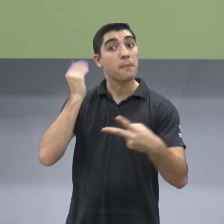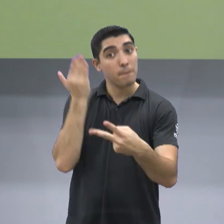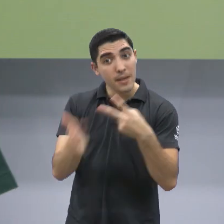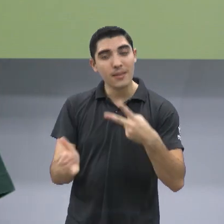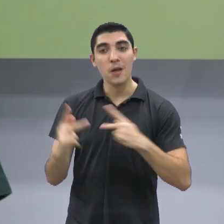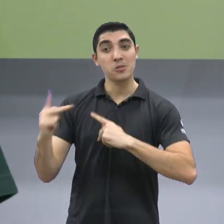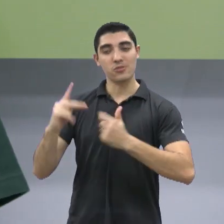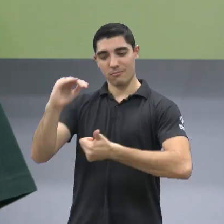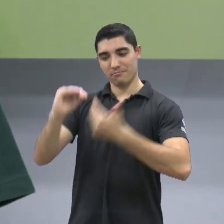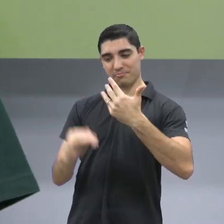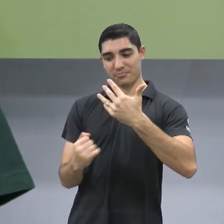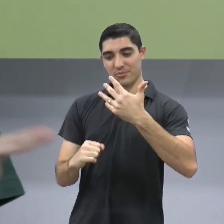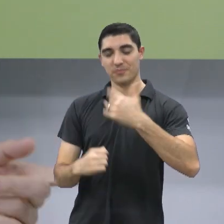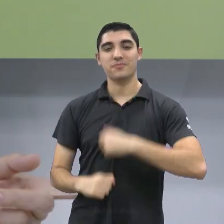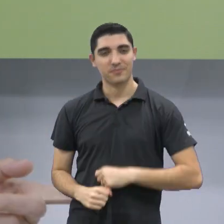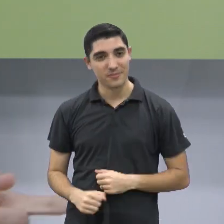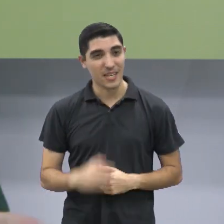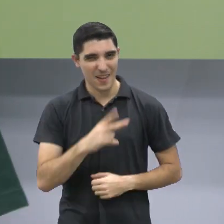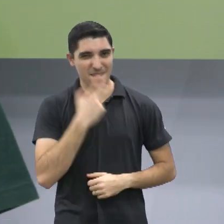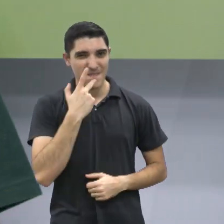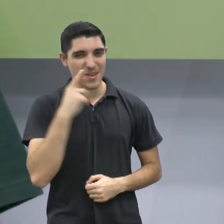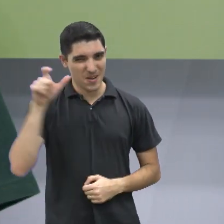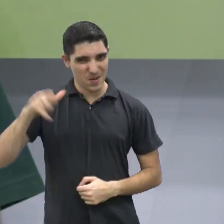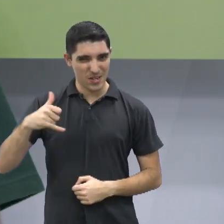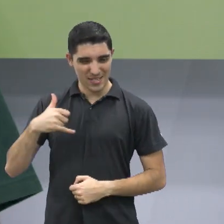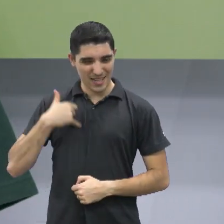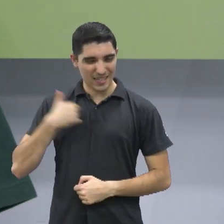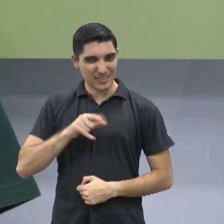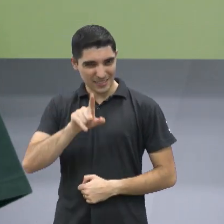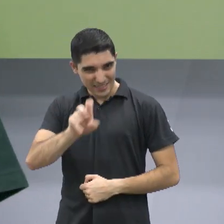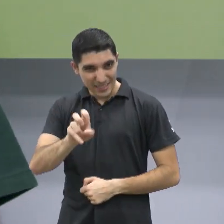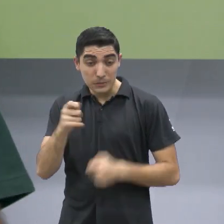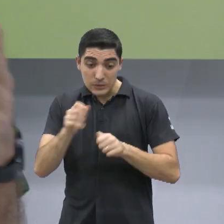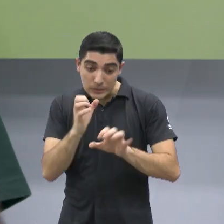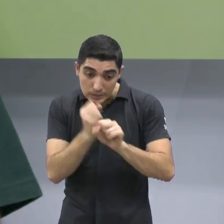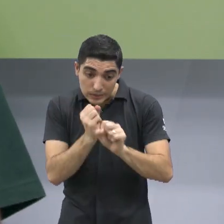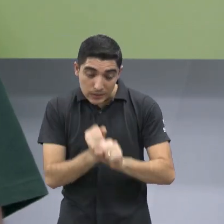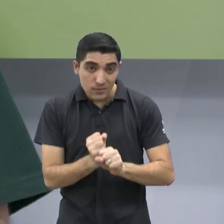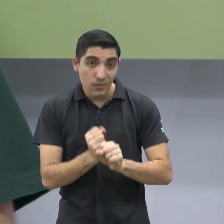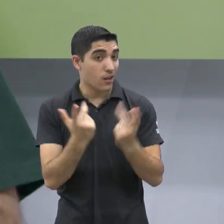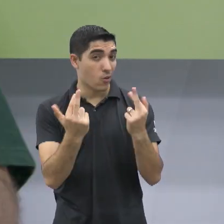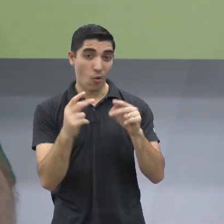gente falava do Sub-15 que tem que fazer conta. Fica aí o exemplo, né? Lógico que